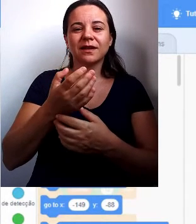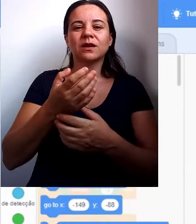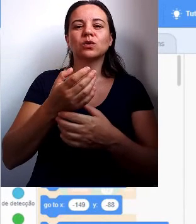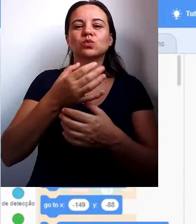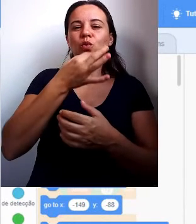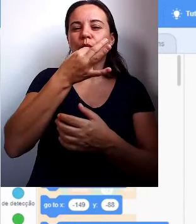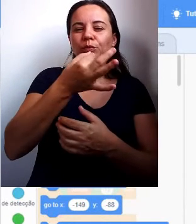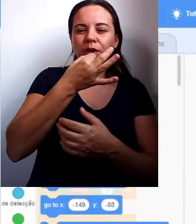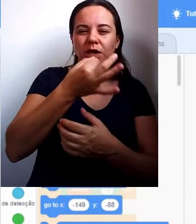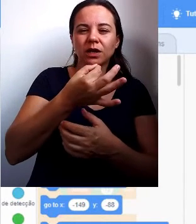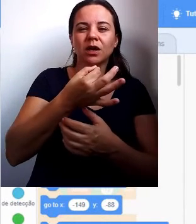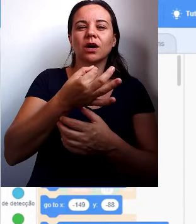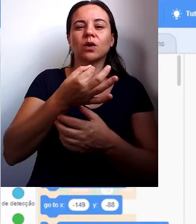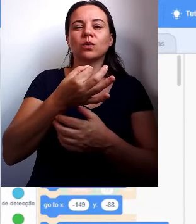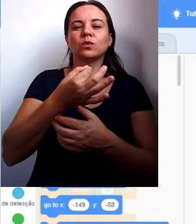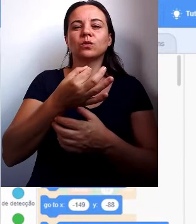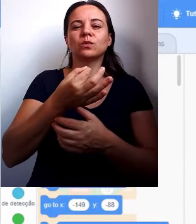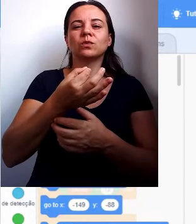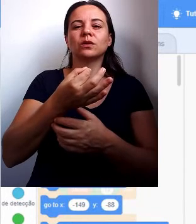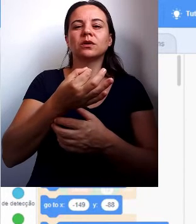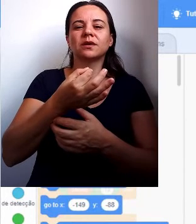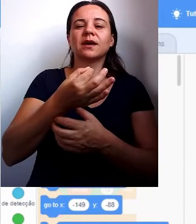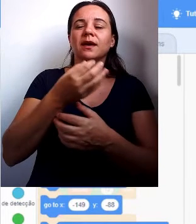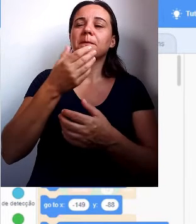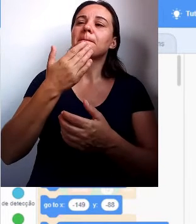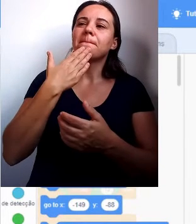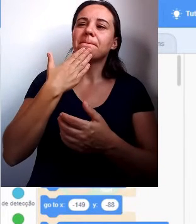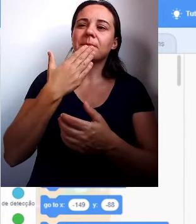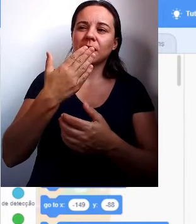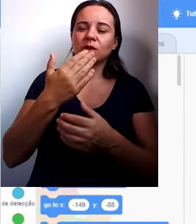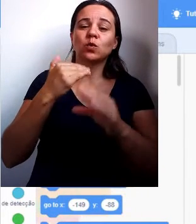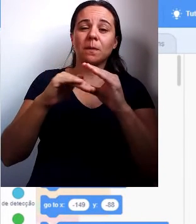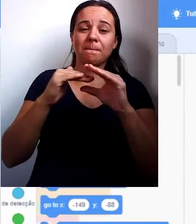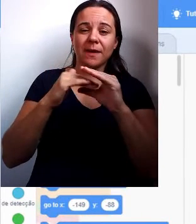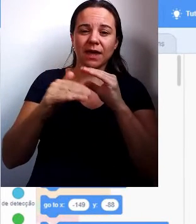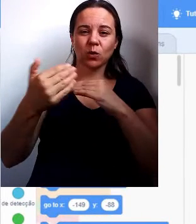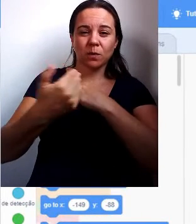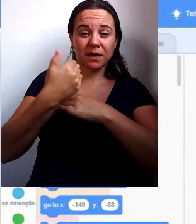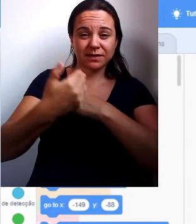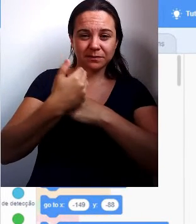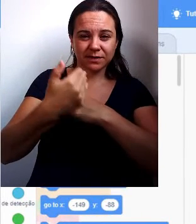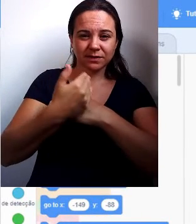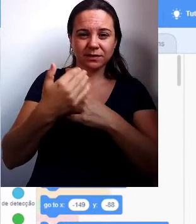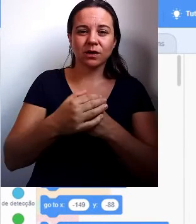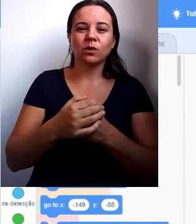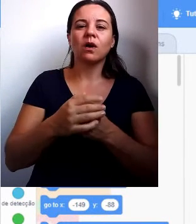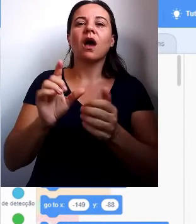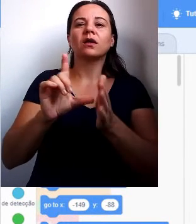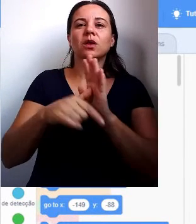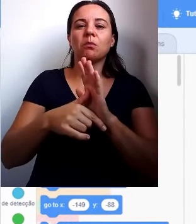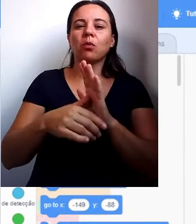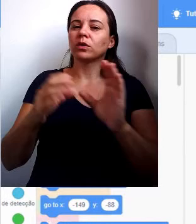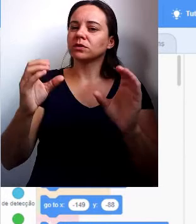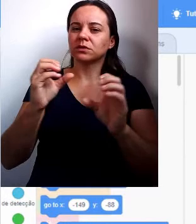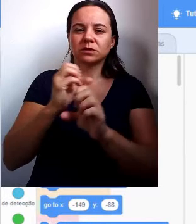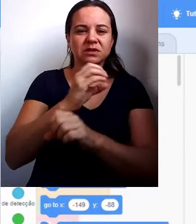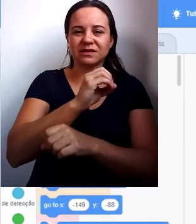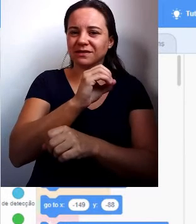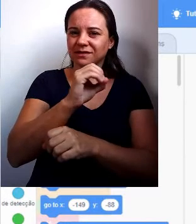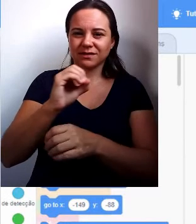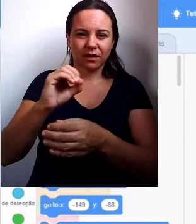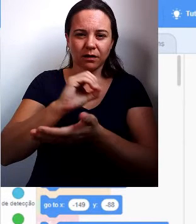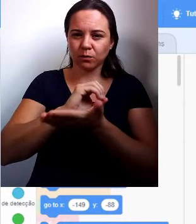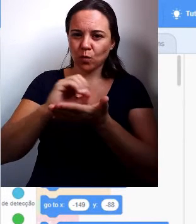sugerindo alguma coisa para nós, apresentando um e-mail de participação, certo? Depois ele vai zerar todas